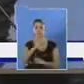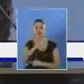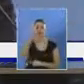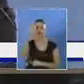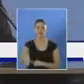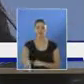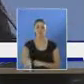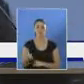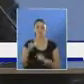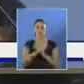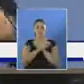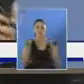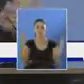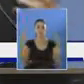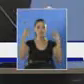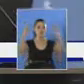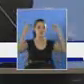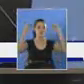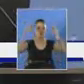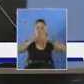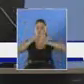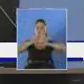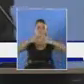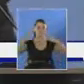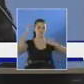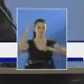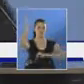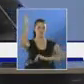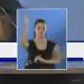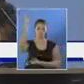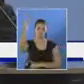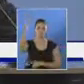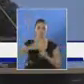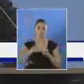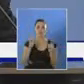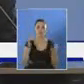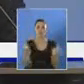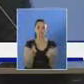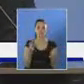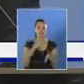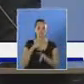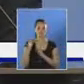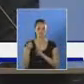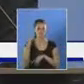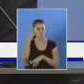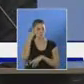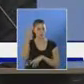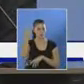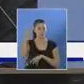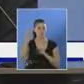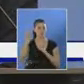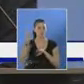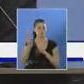à noite são adultos, então é um outro contexto, obviamente. Mas, no meu caso, que lecionava na parte da tarde,